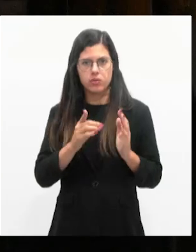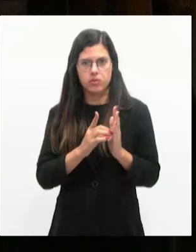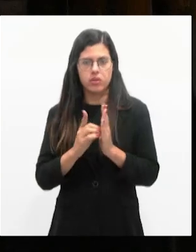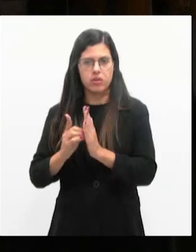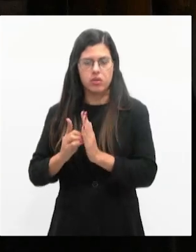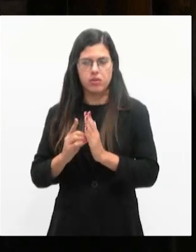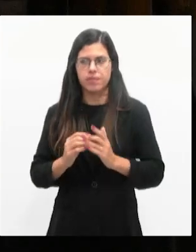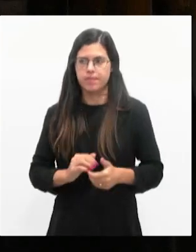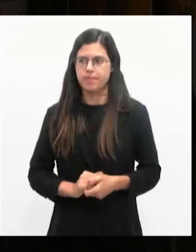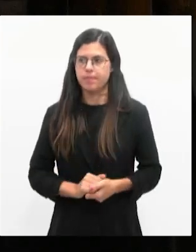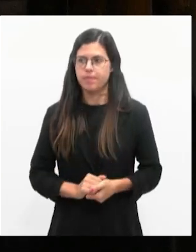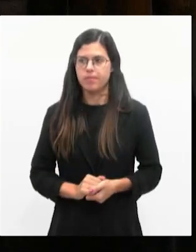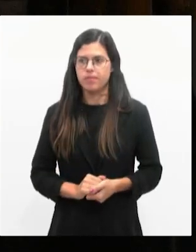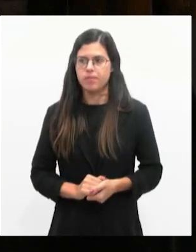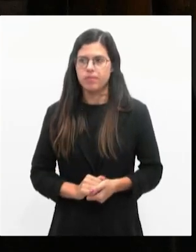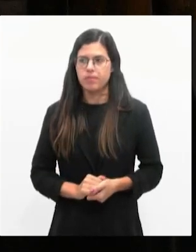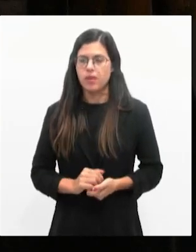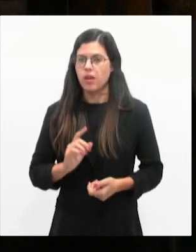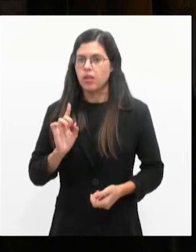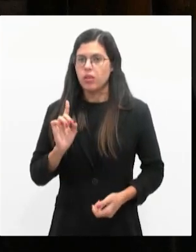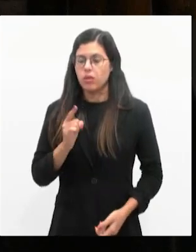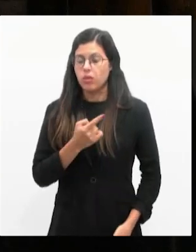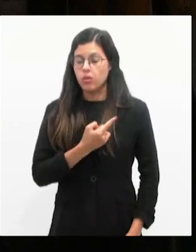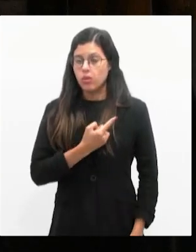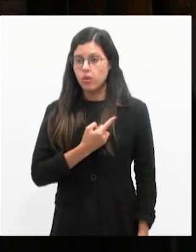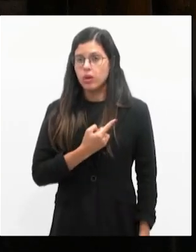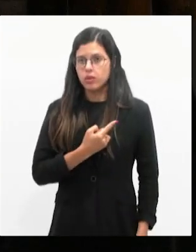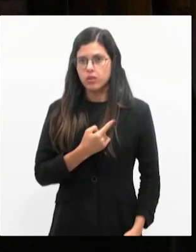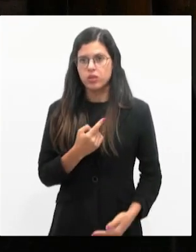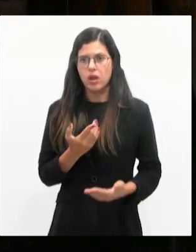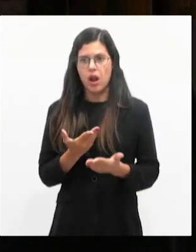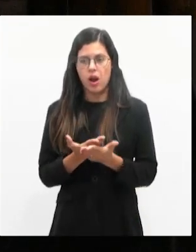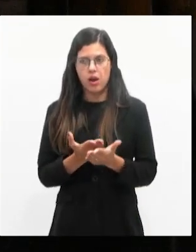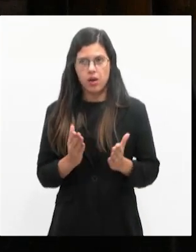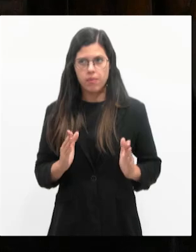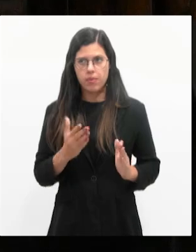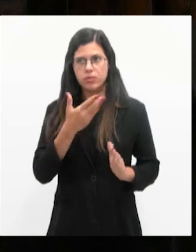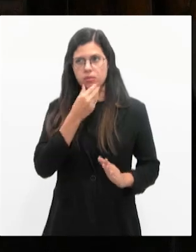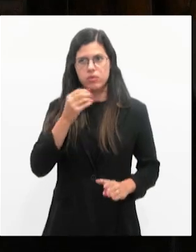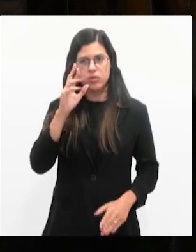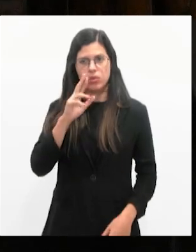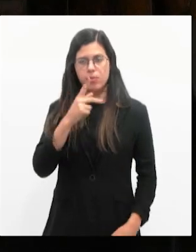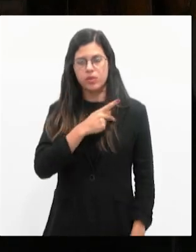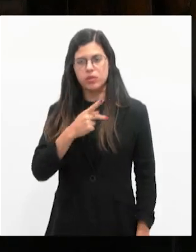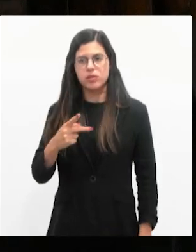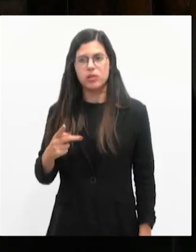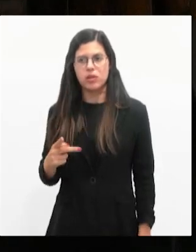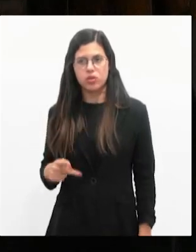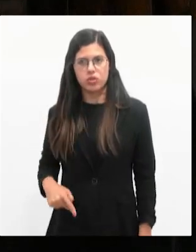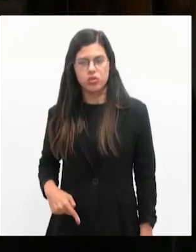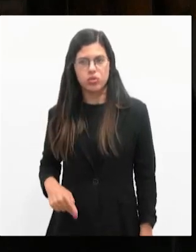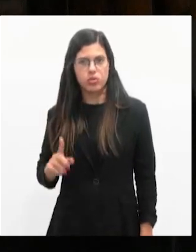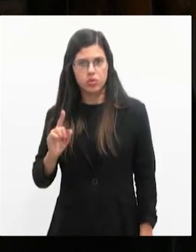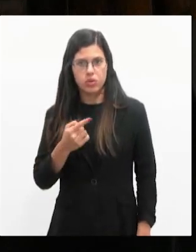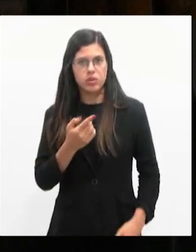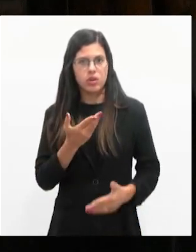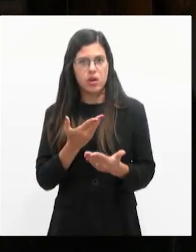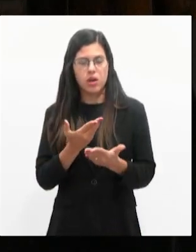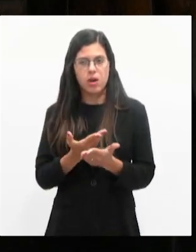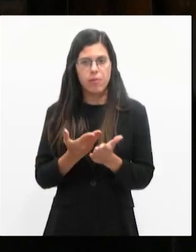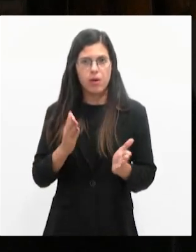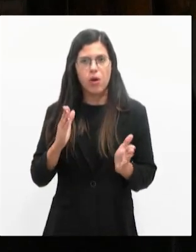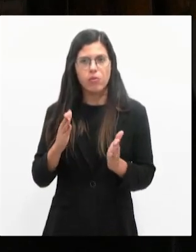existe. Quando nós extinguimos, senhor presidente, as